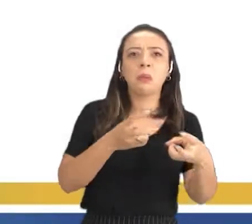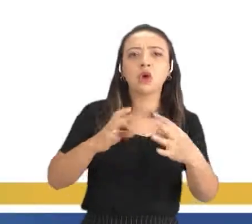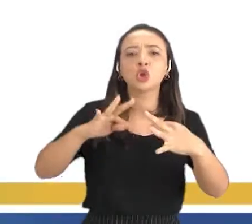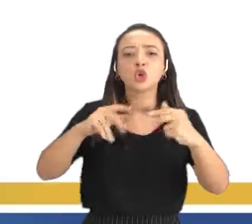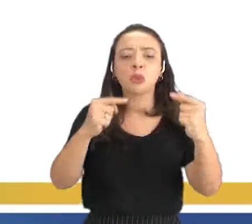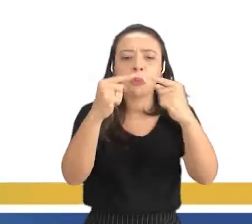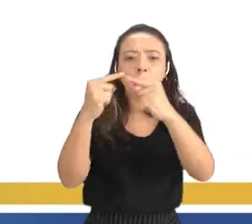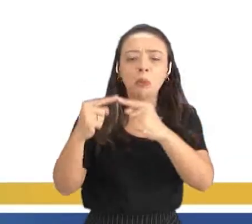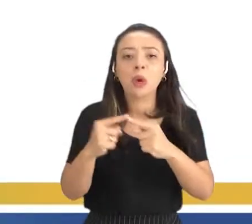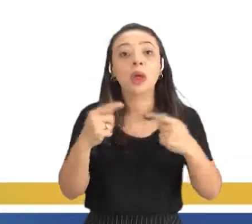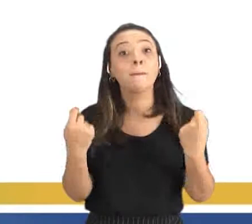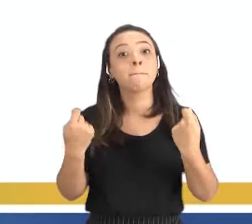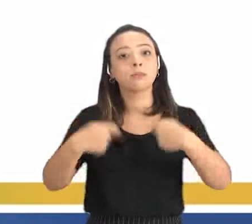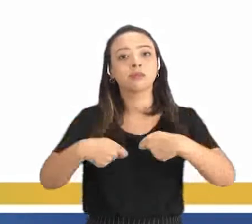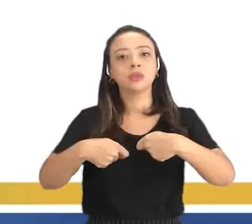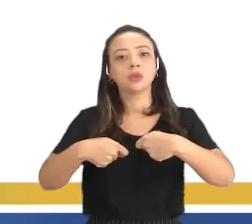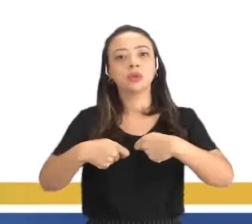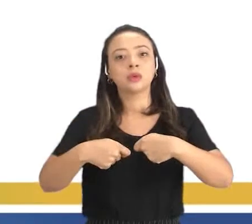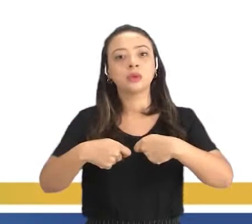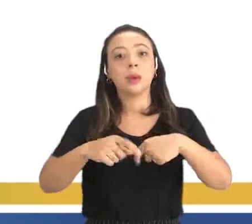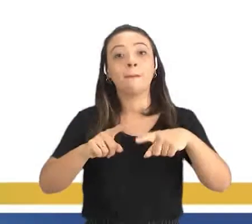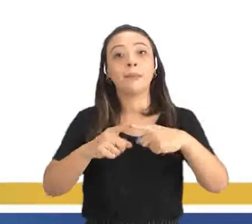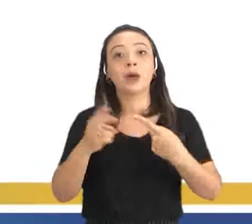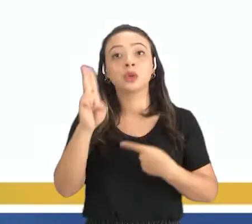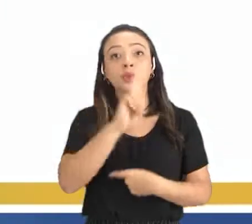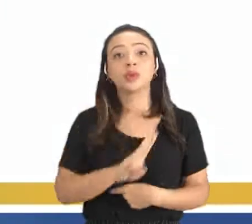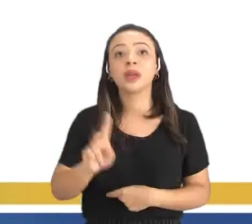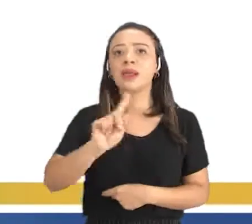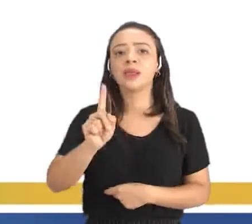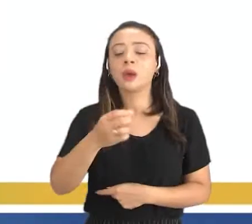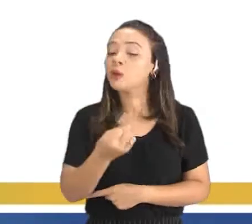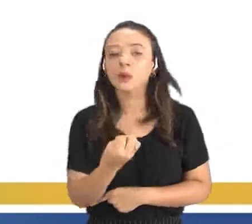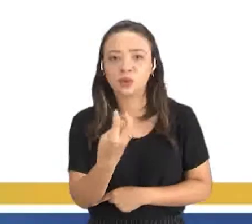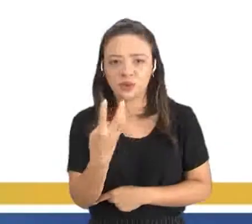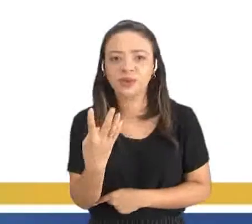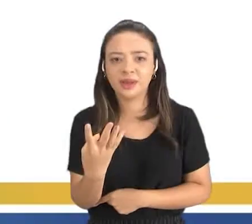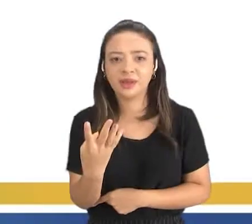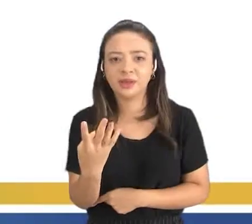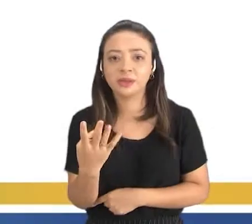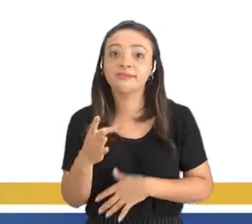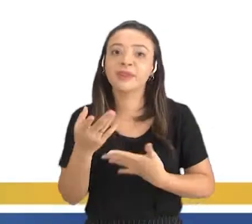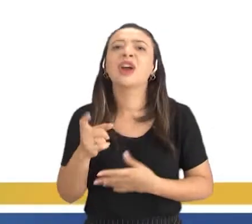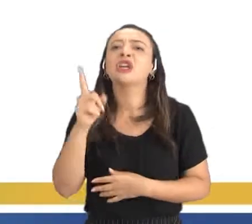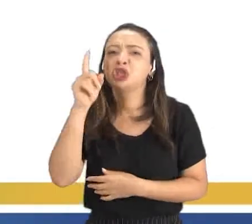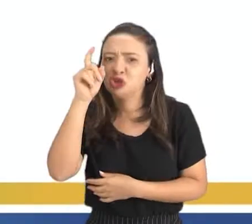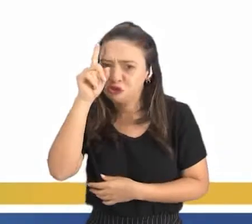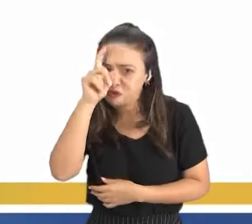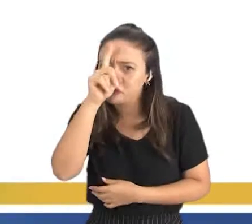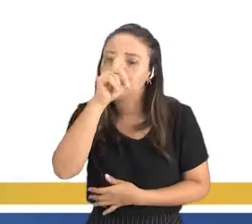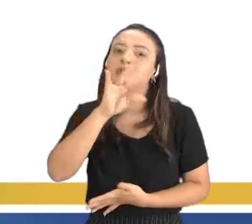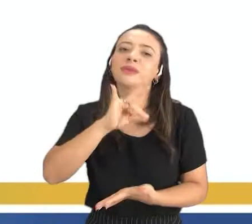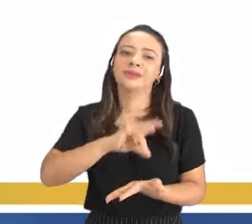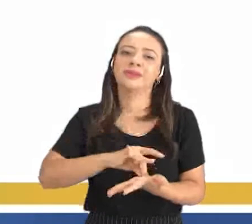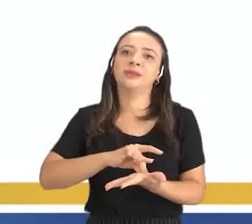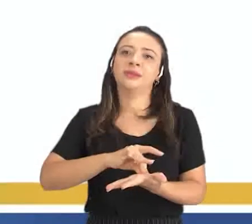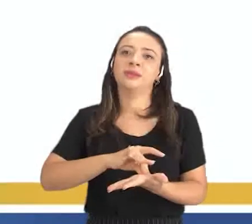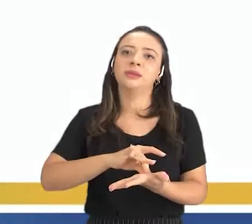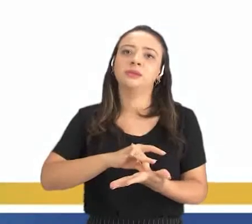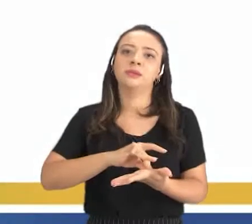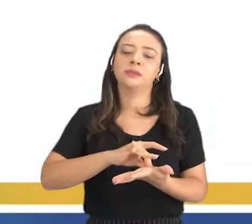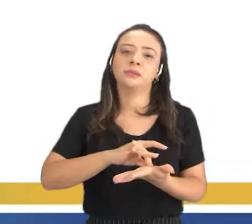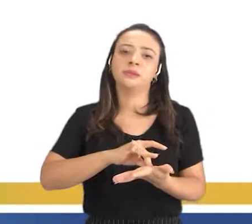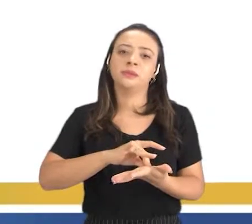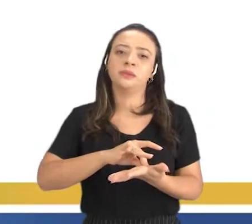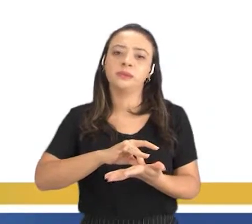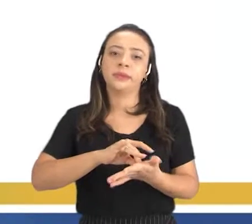combinações possíveis sem utilizar o princípio fundamental da contagem pode ser bastante trabalhoso, né? O que faz com